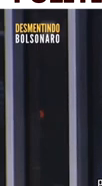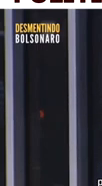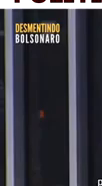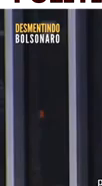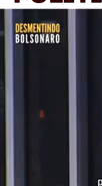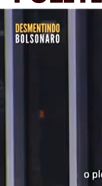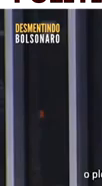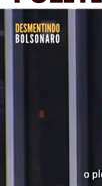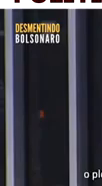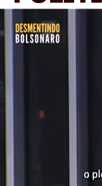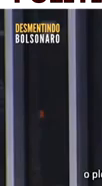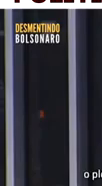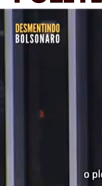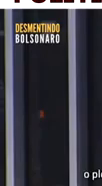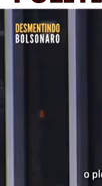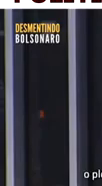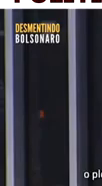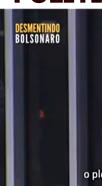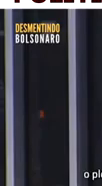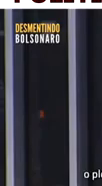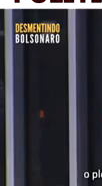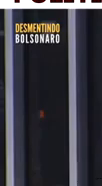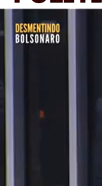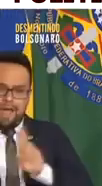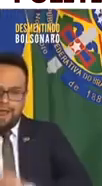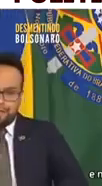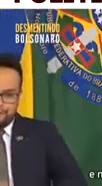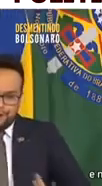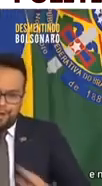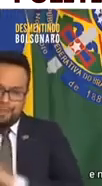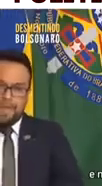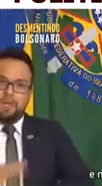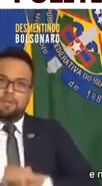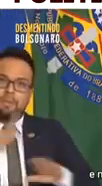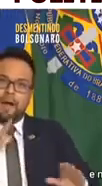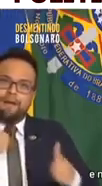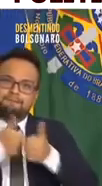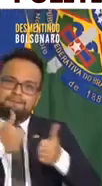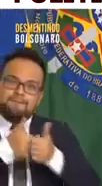único e legítimo dono, o plenário da Câmara dos Deputados. E não é a